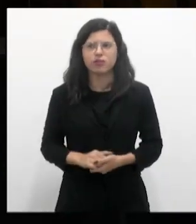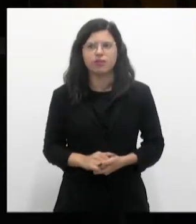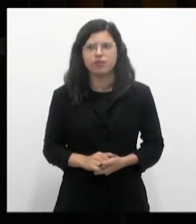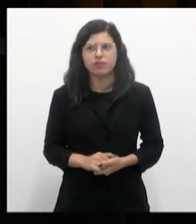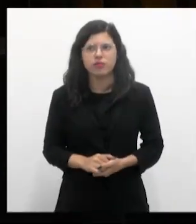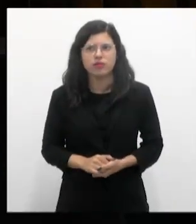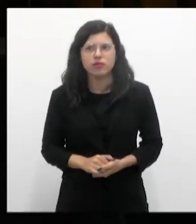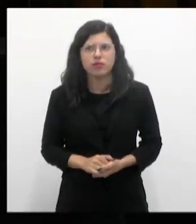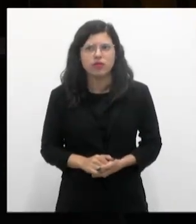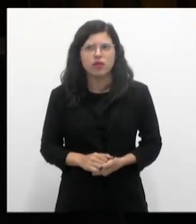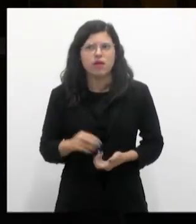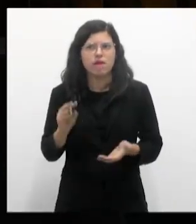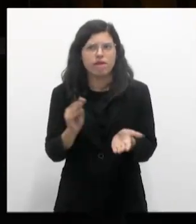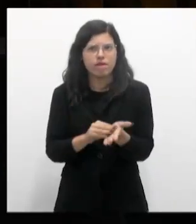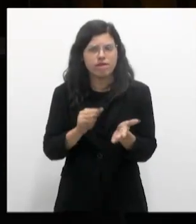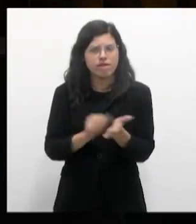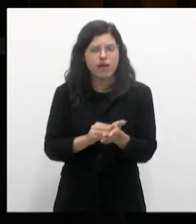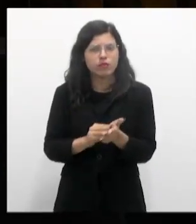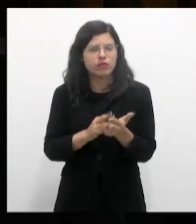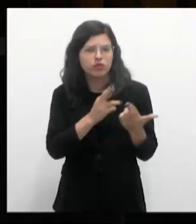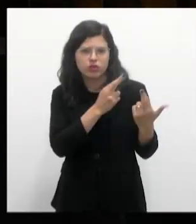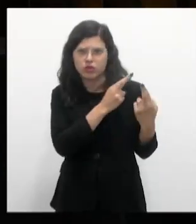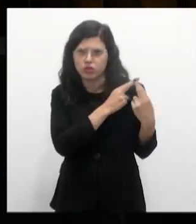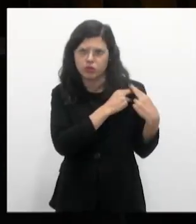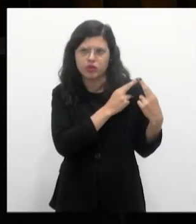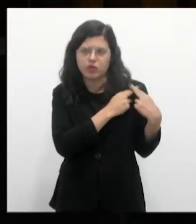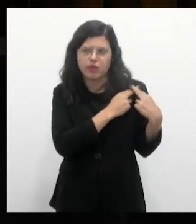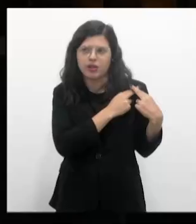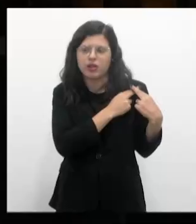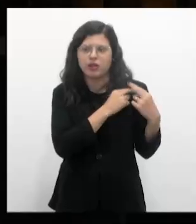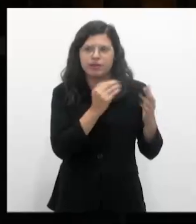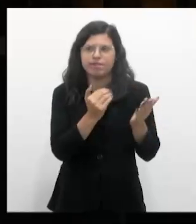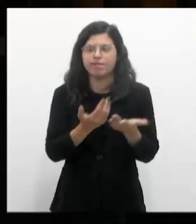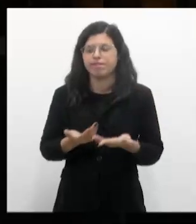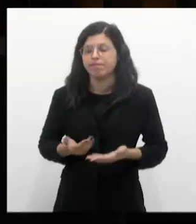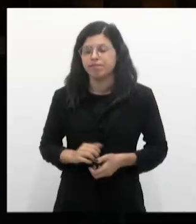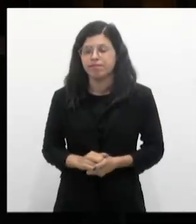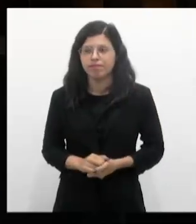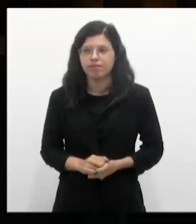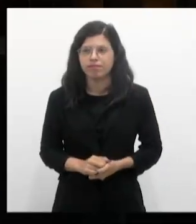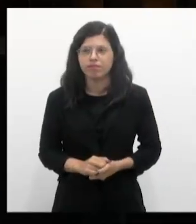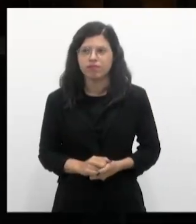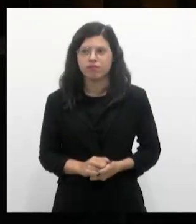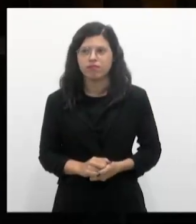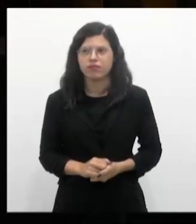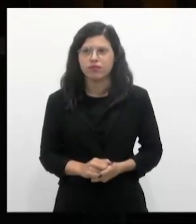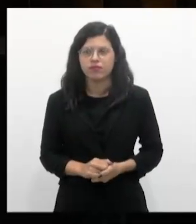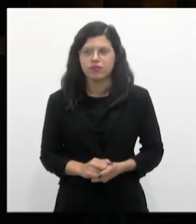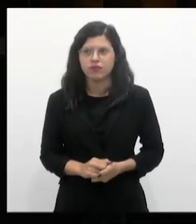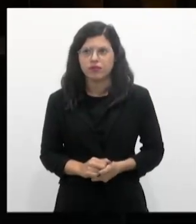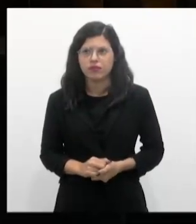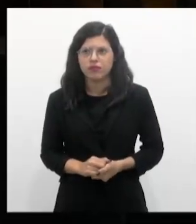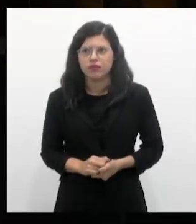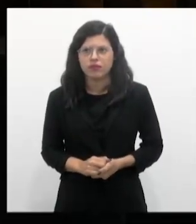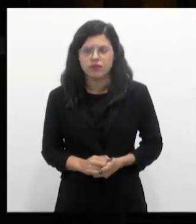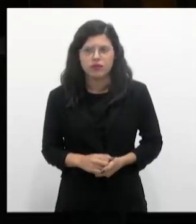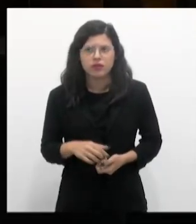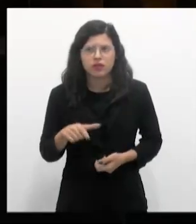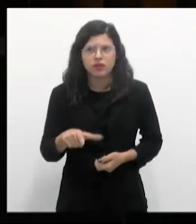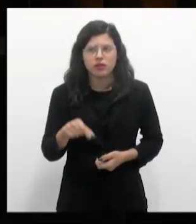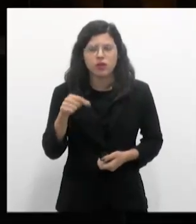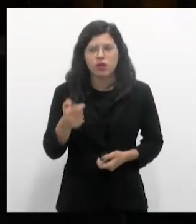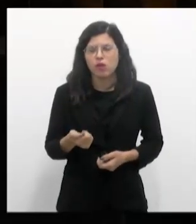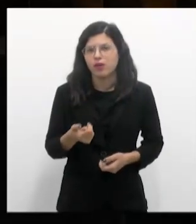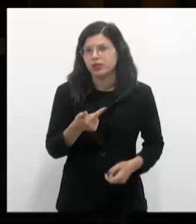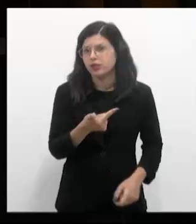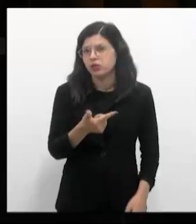Uma falta de responsabilidade muito grande. E olha, que ele foi eleito com quase 200